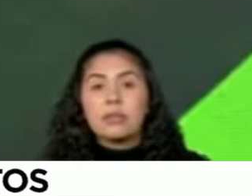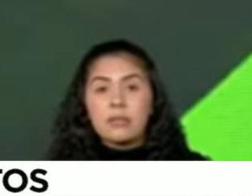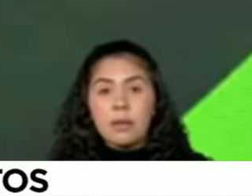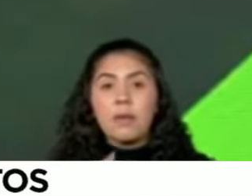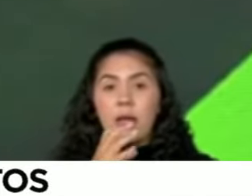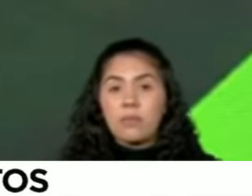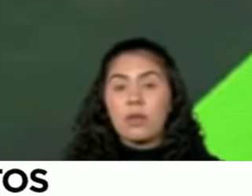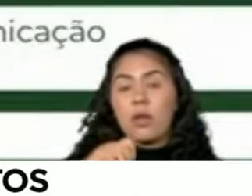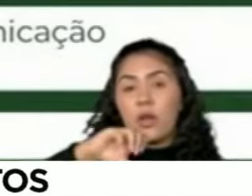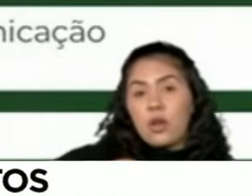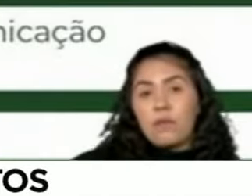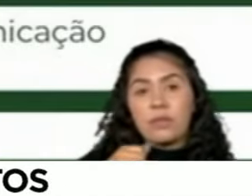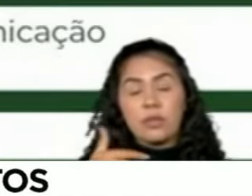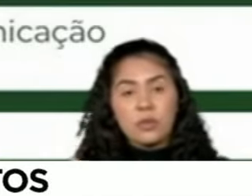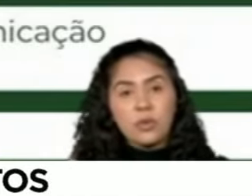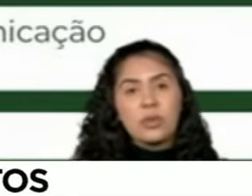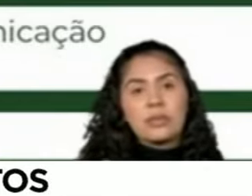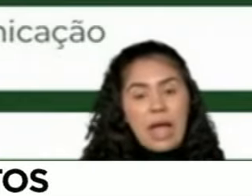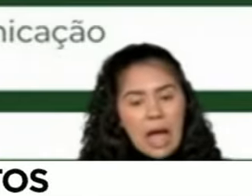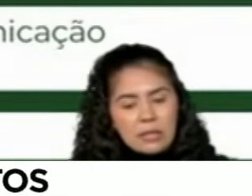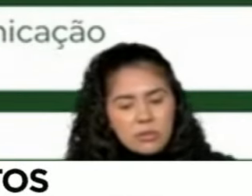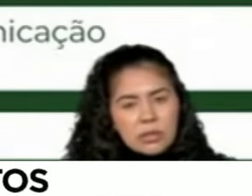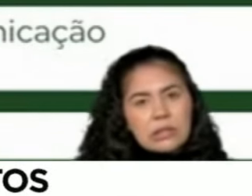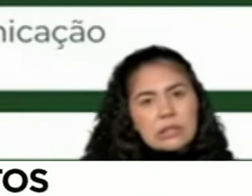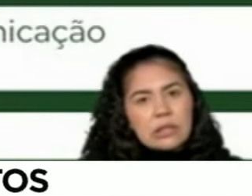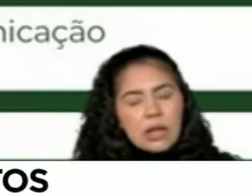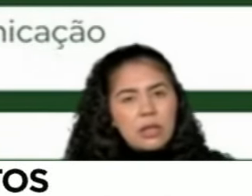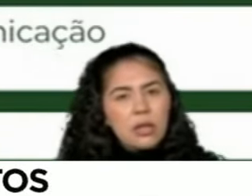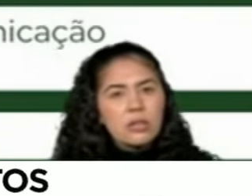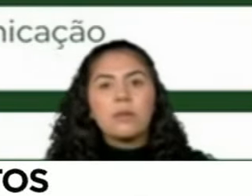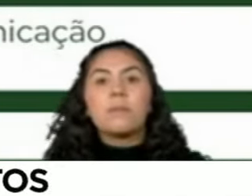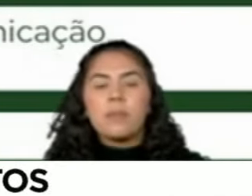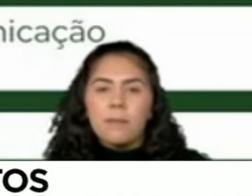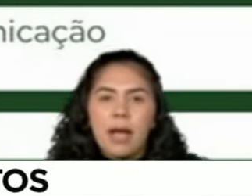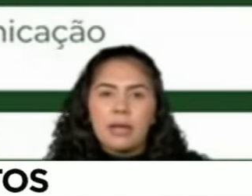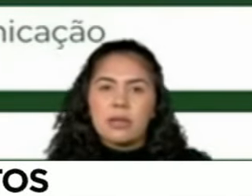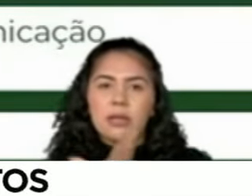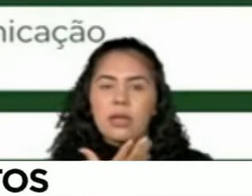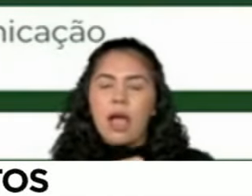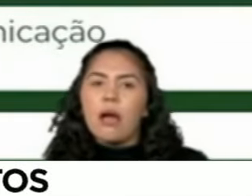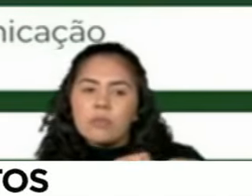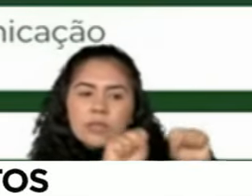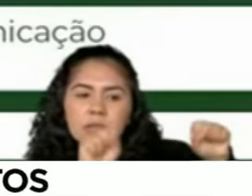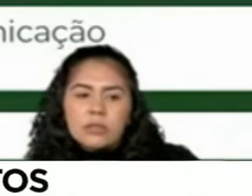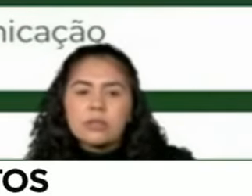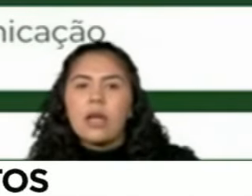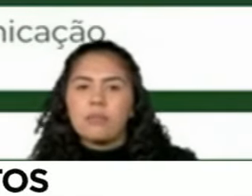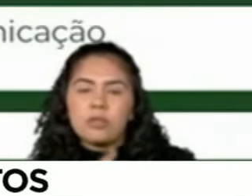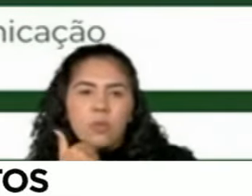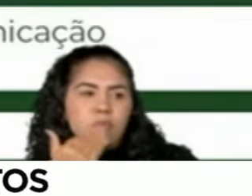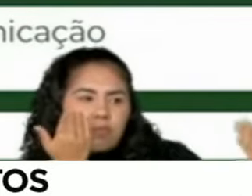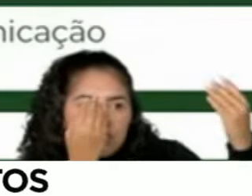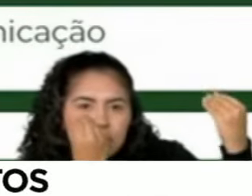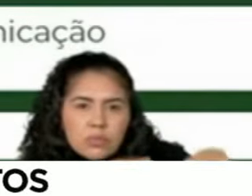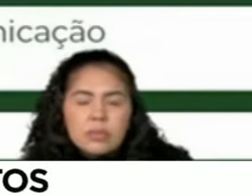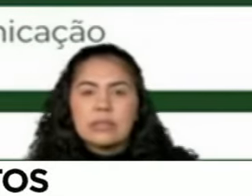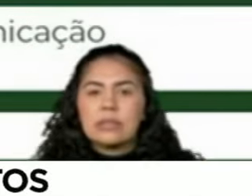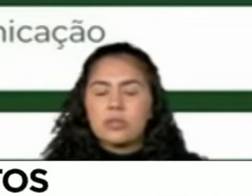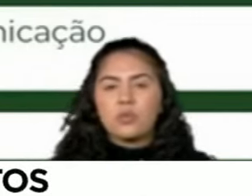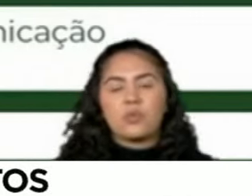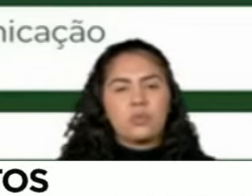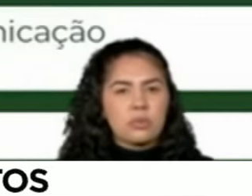92 ações estratégicas para criar um sistema de abastecimento inclusivo e estruturado que garanta o direito à alimentação